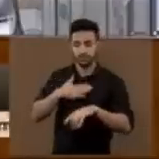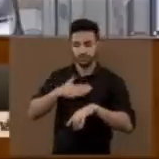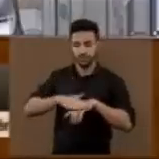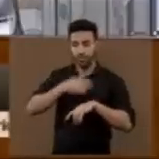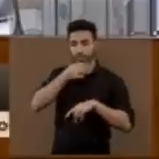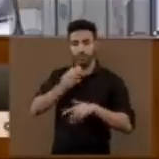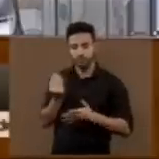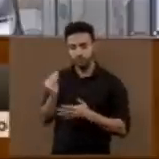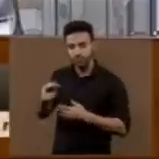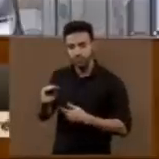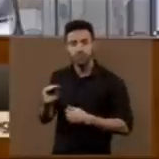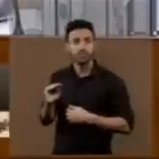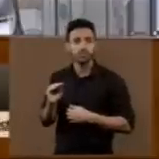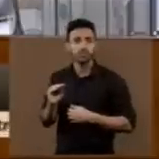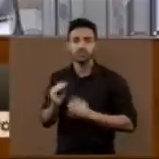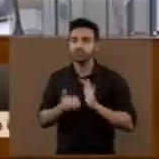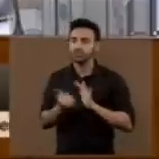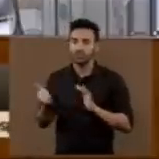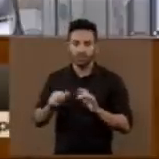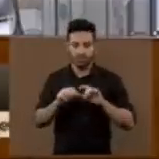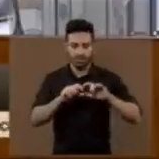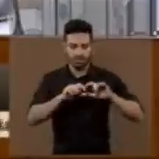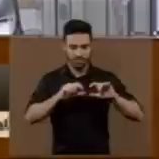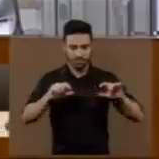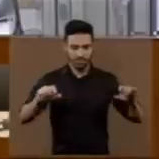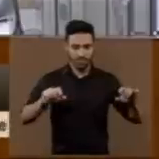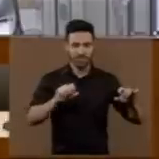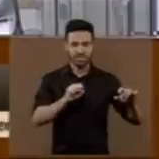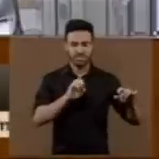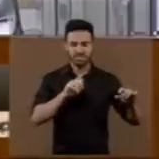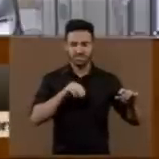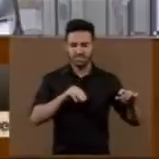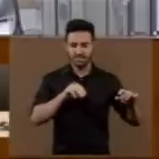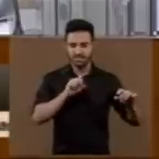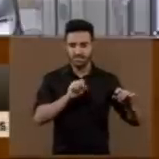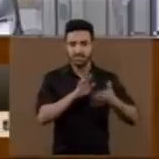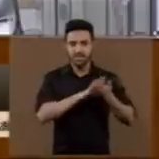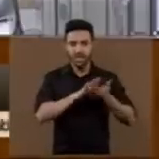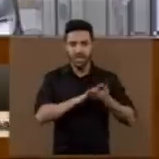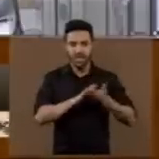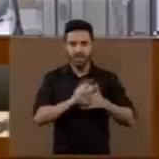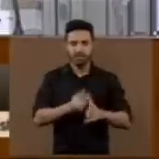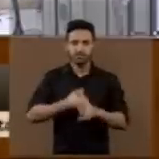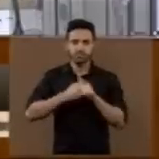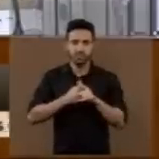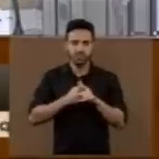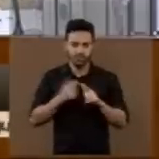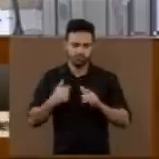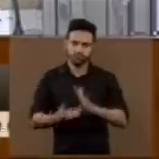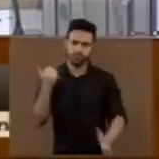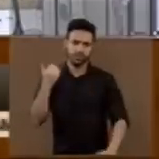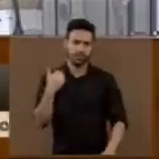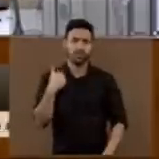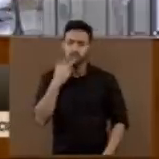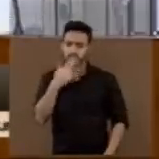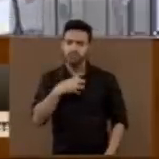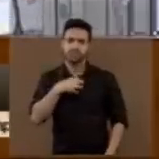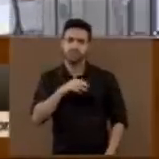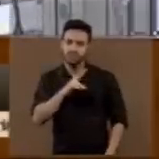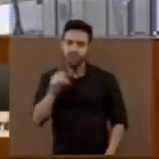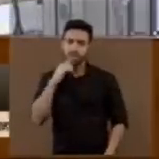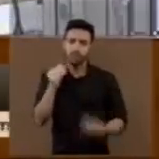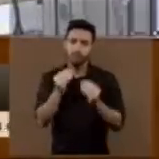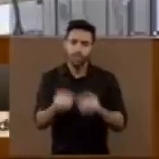a inconstitucionalidade da expressão sem efeito suspensivo, que considerei que realmente, de alguma forma, comprometiu o